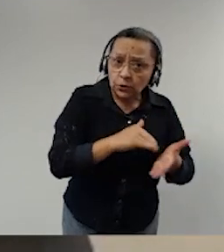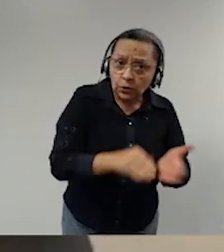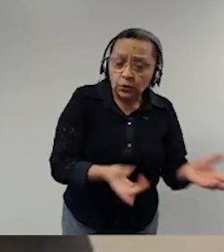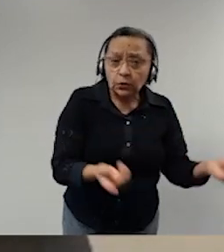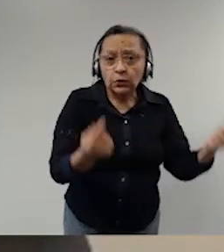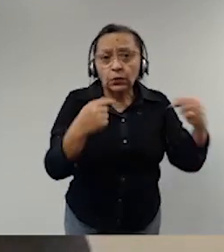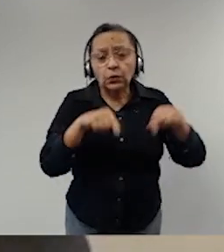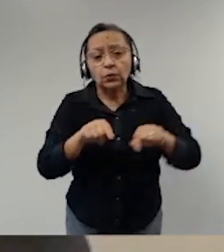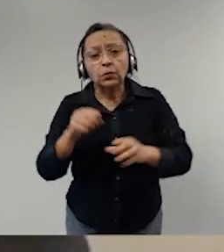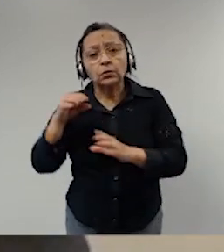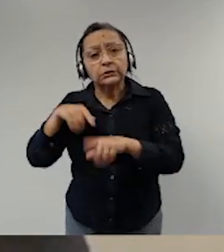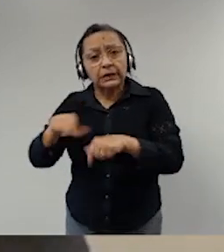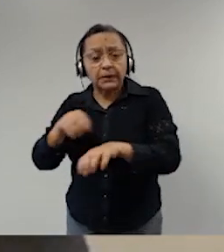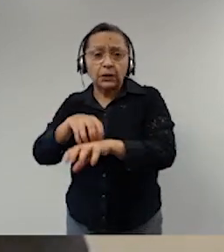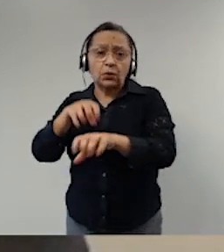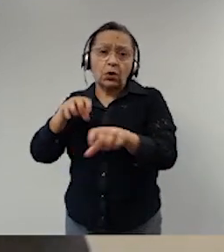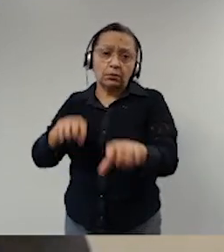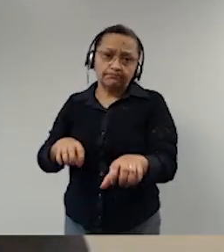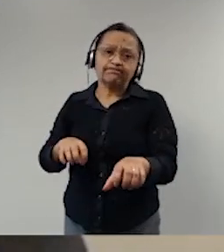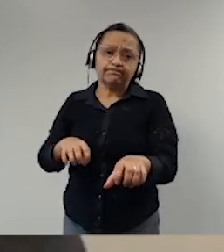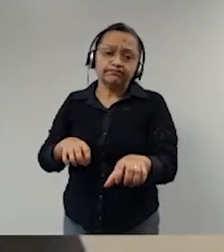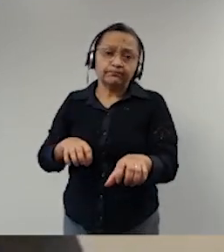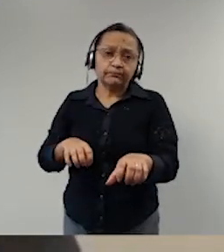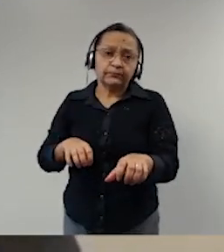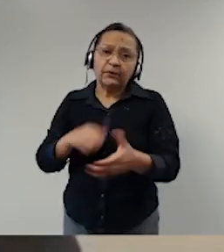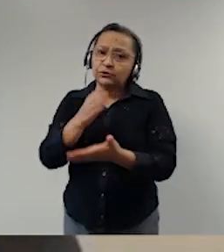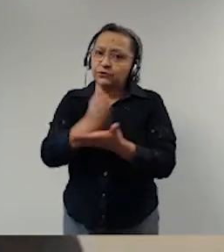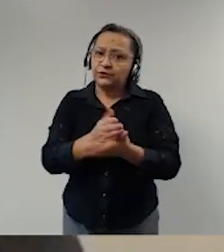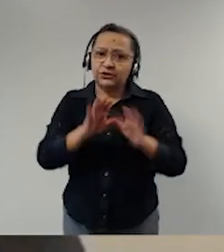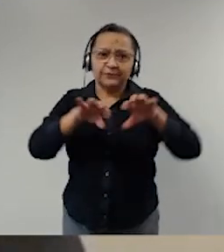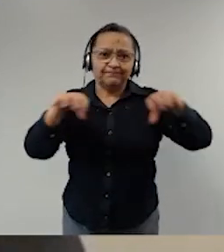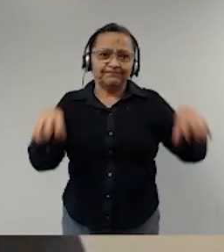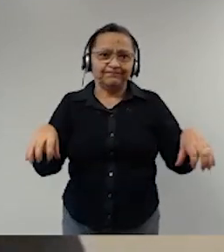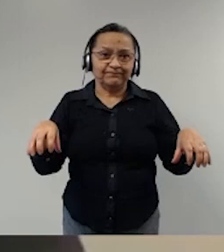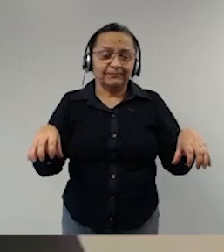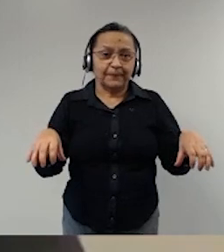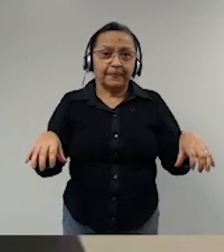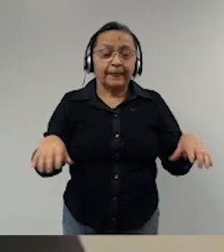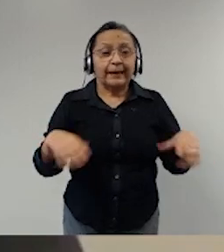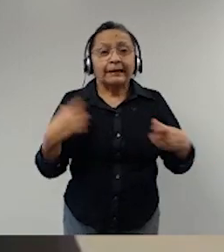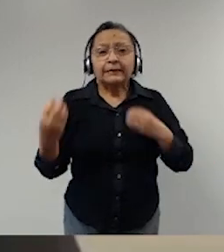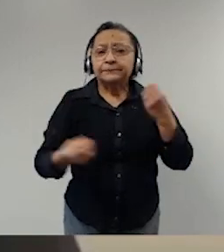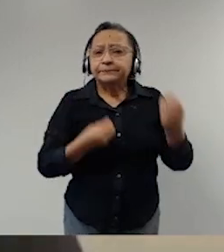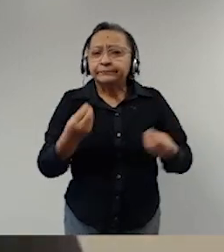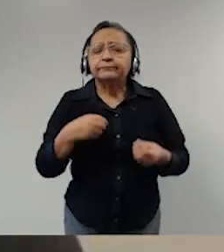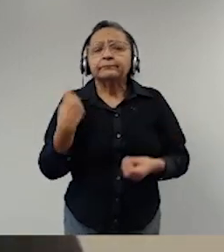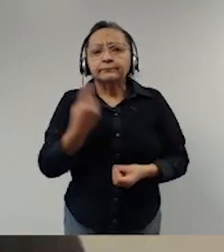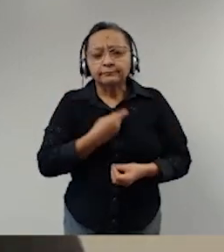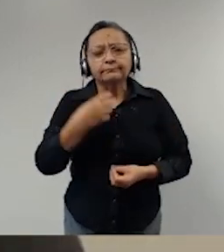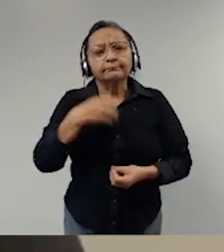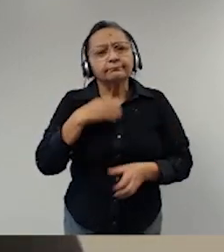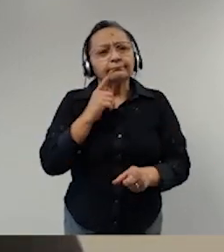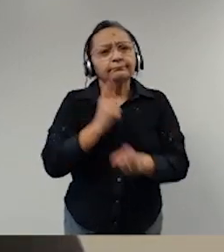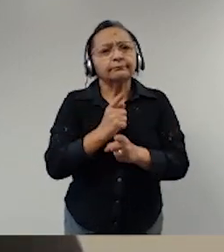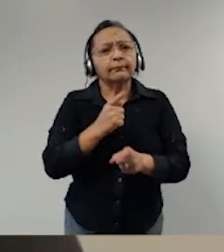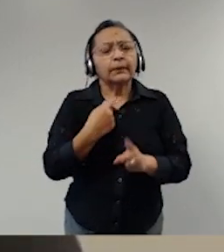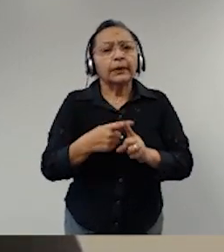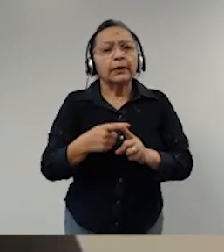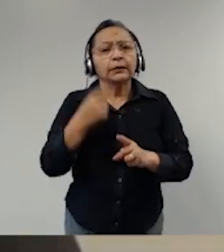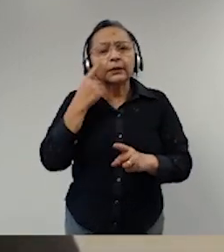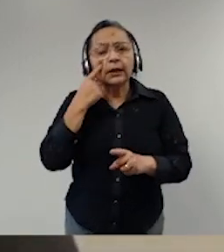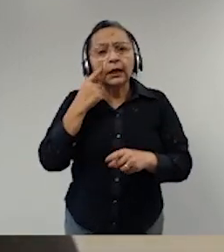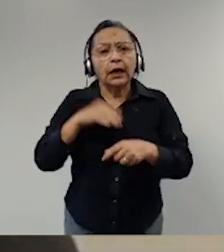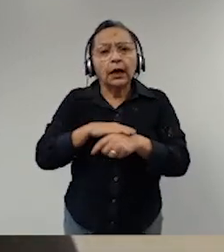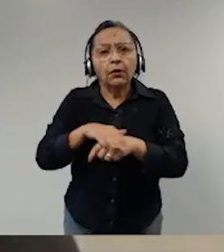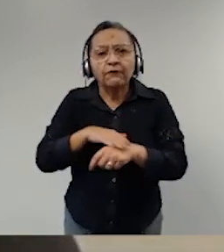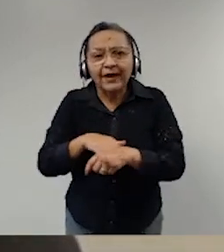a partir de casa, de trabalho remoto. Porque o que nós descobrimos foi que a conversa ao pé da máquina